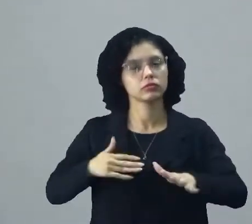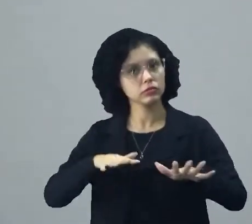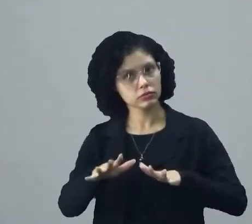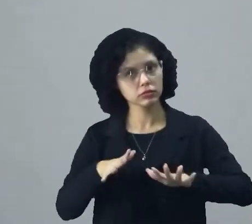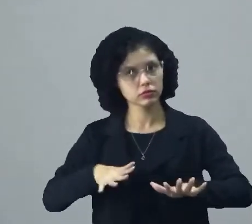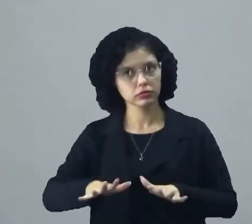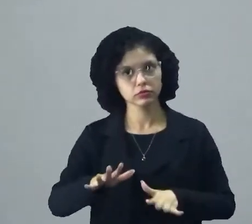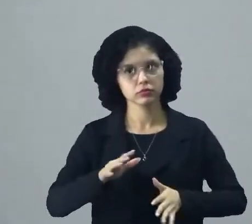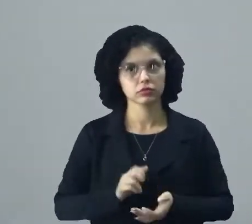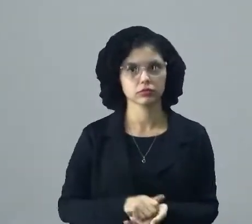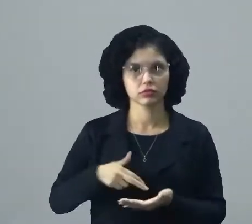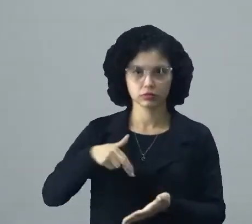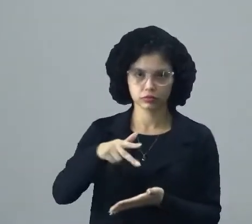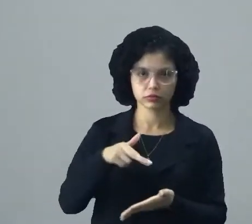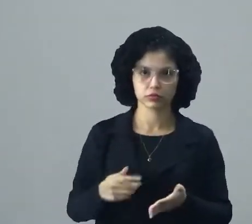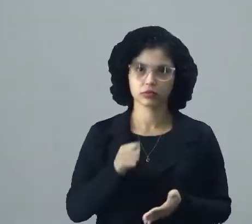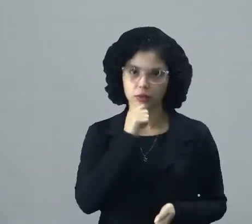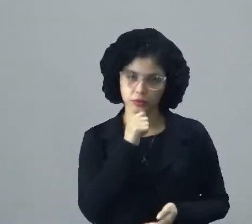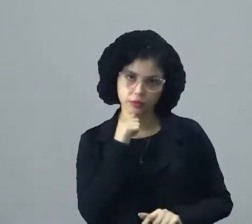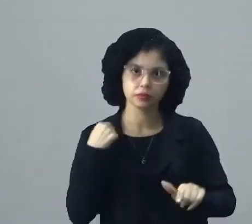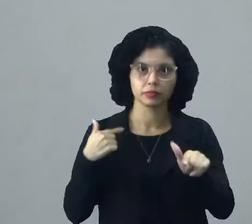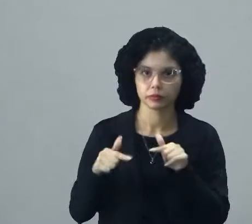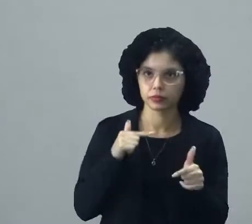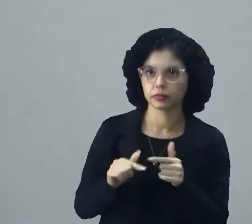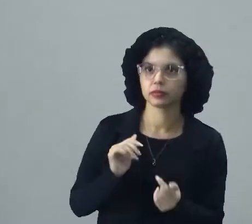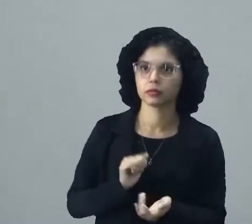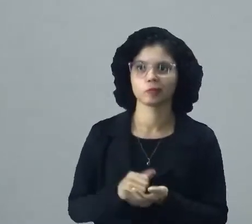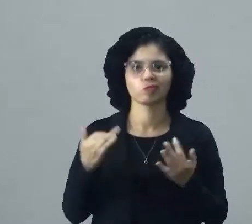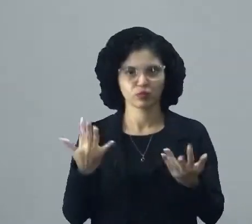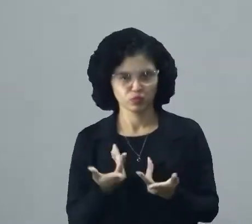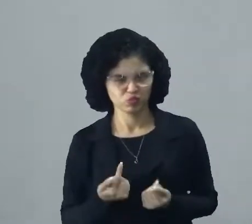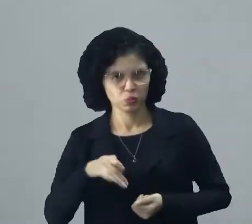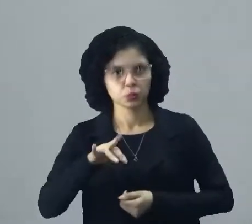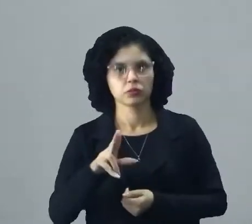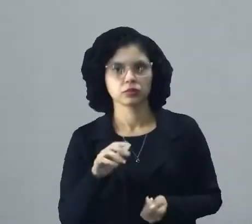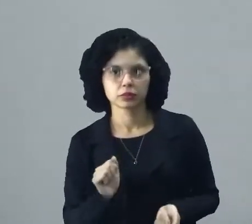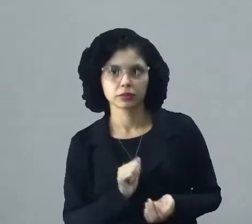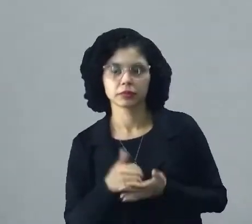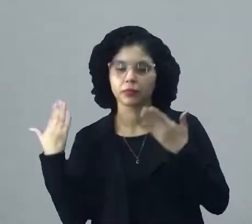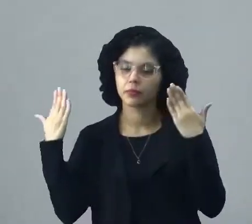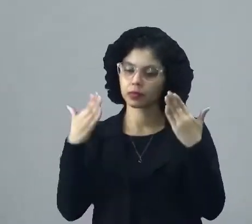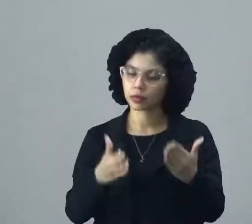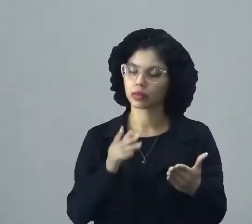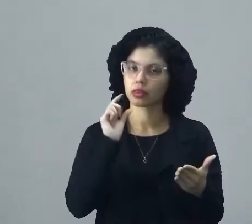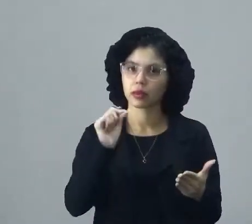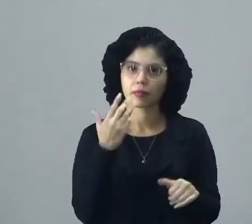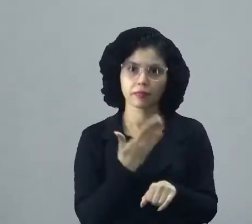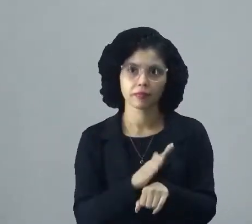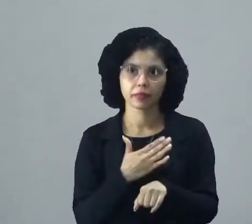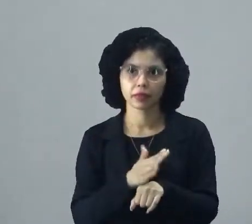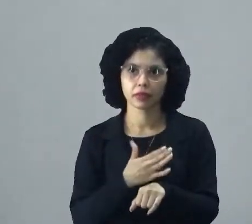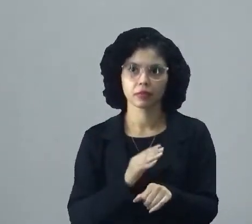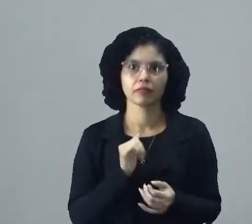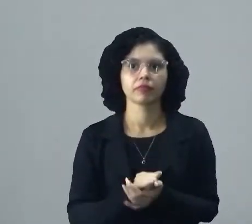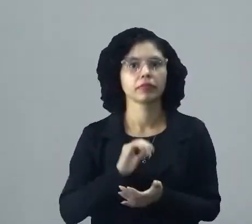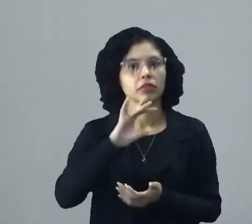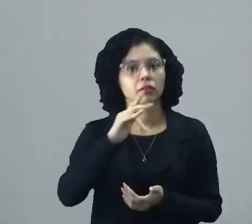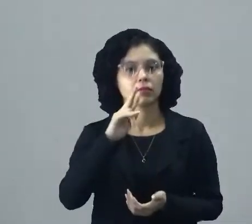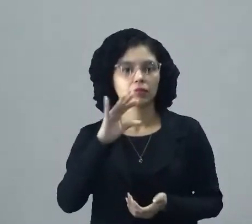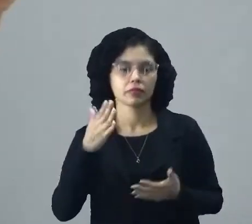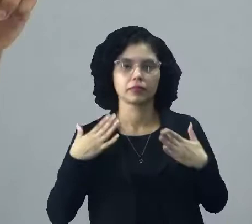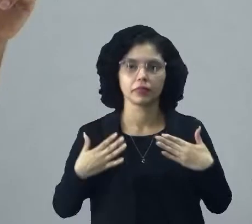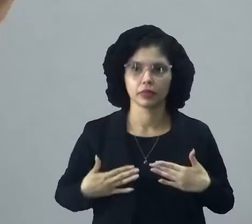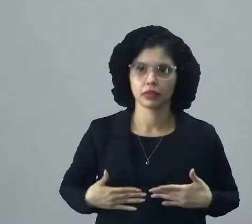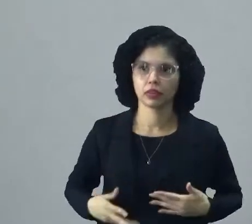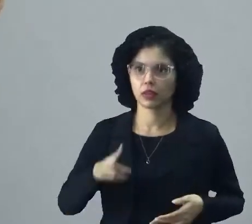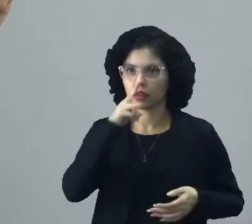me movimentar, eu vou andar. Logo, eu estou trabalhando sim a habilidade motora, mas o meu objetivo é treinar a capacidade